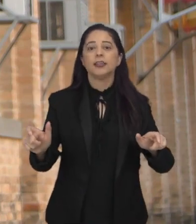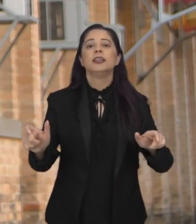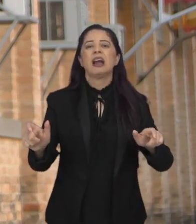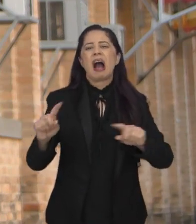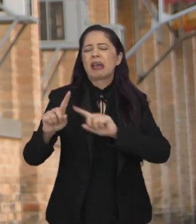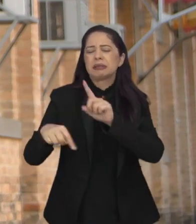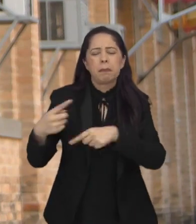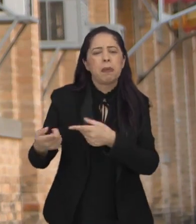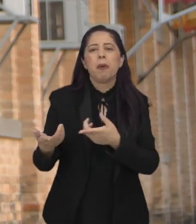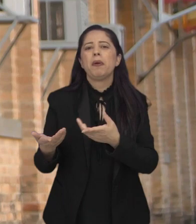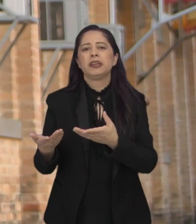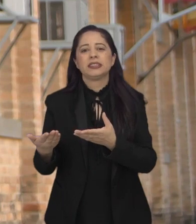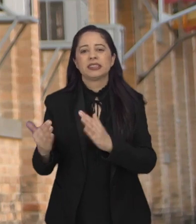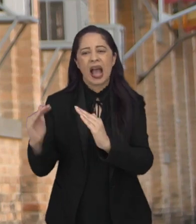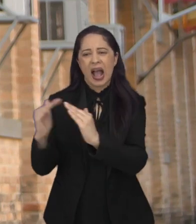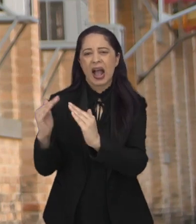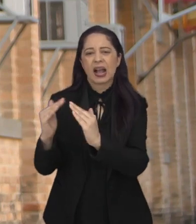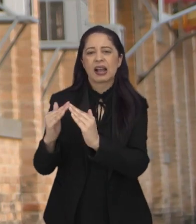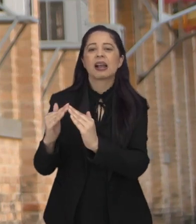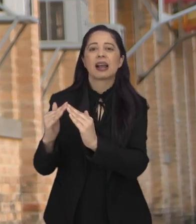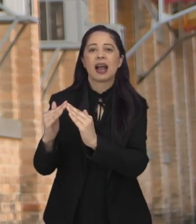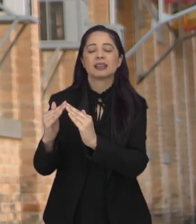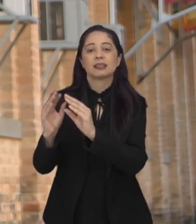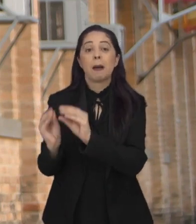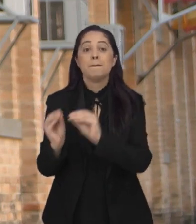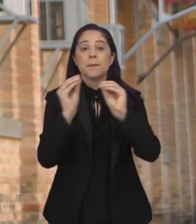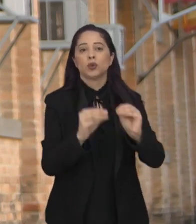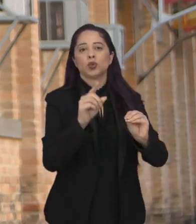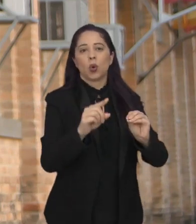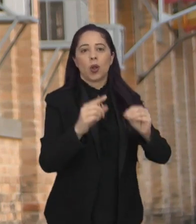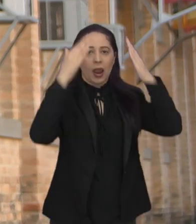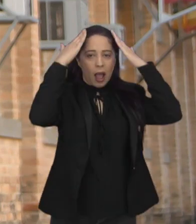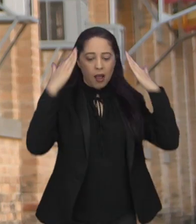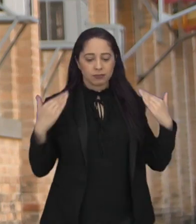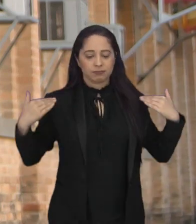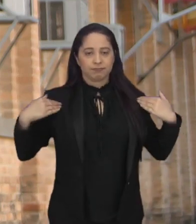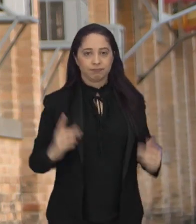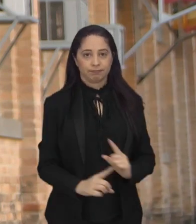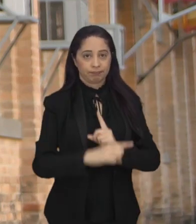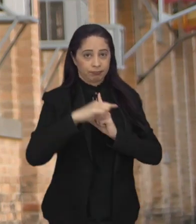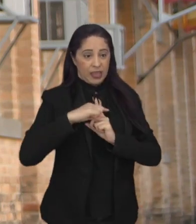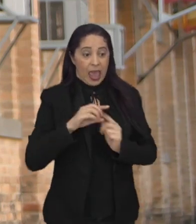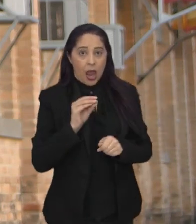início já criou essa casa de caridade, que depois posteriormente